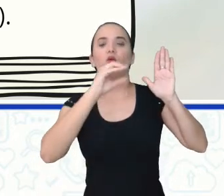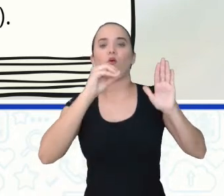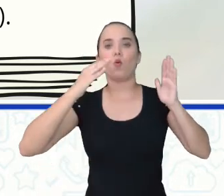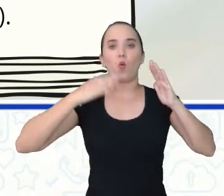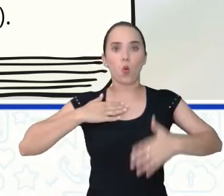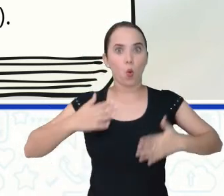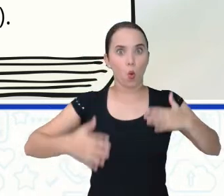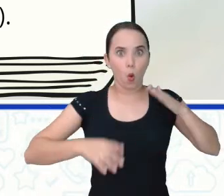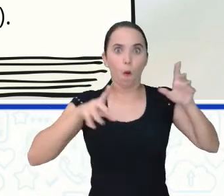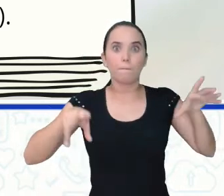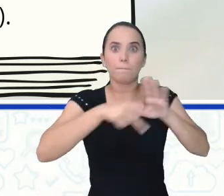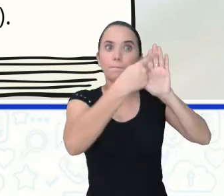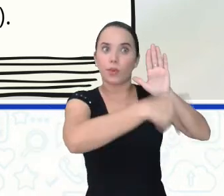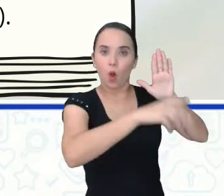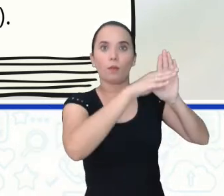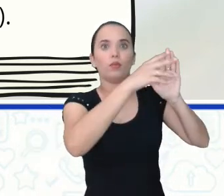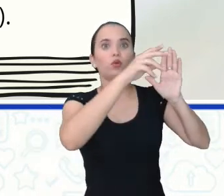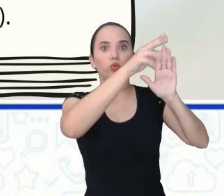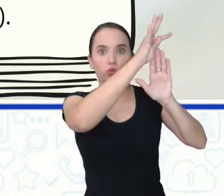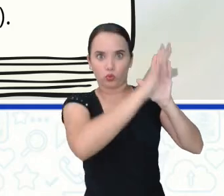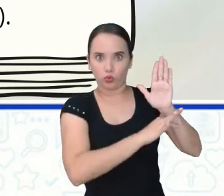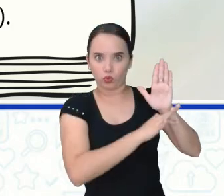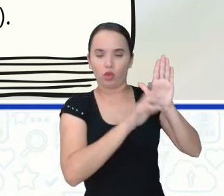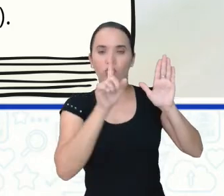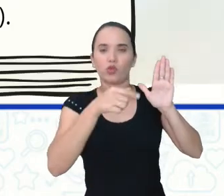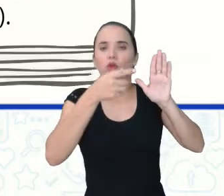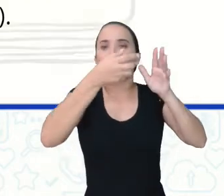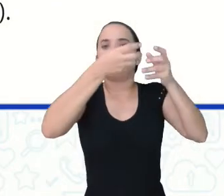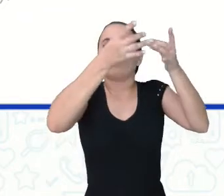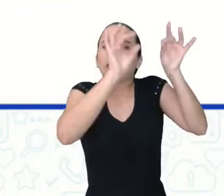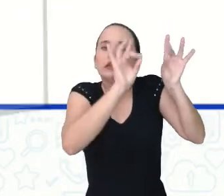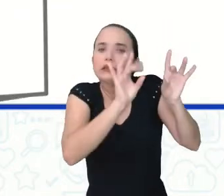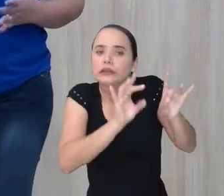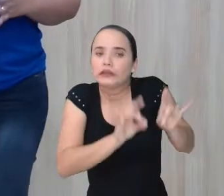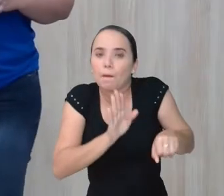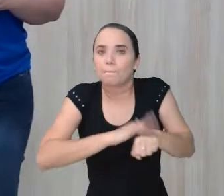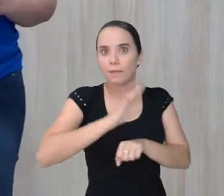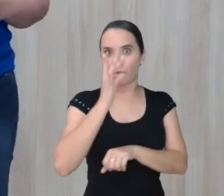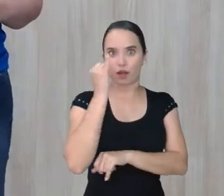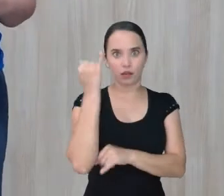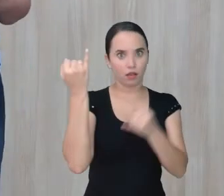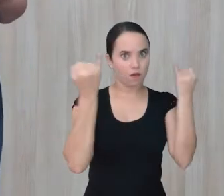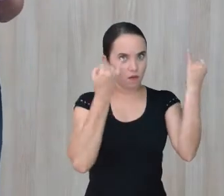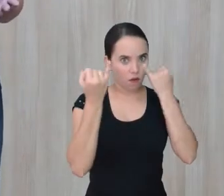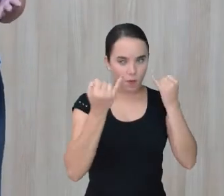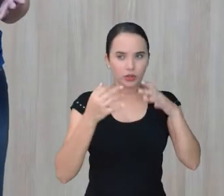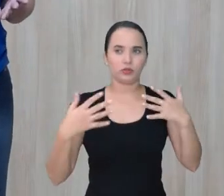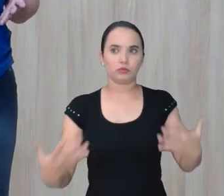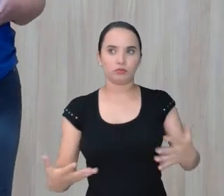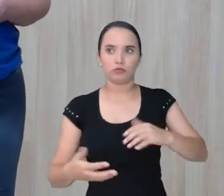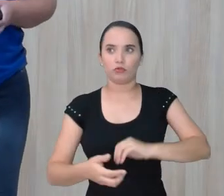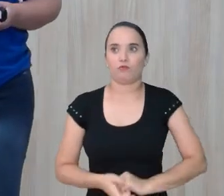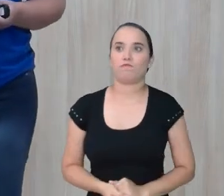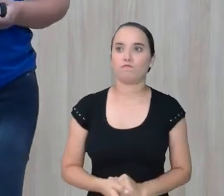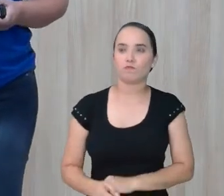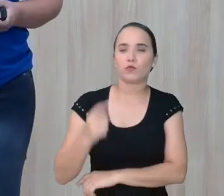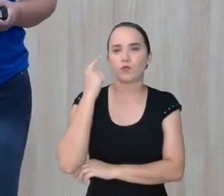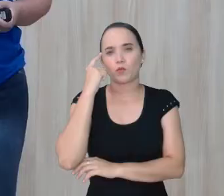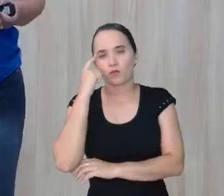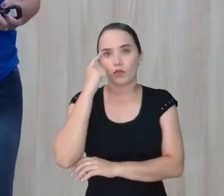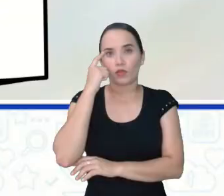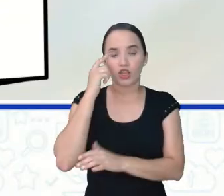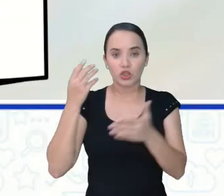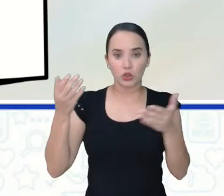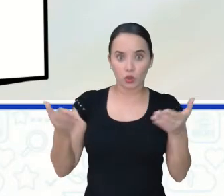desenvolver a notícia, que a gente vai dar mais informações, certo? Então, pensando nisso, o